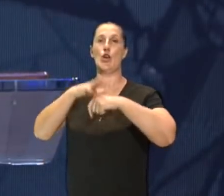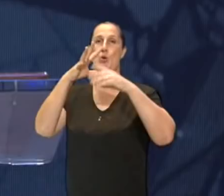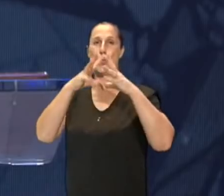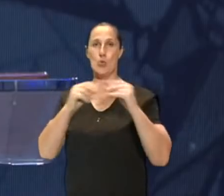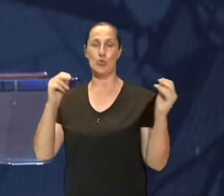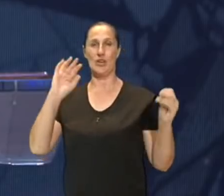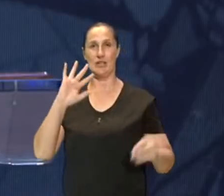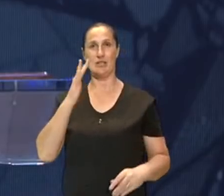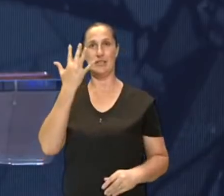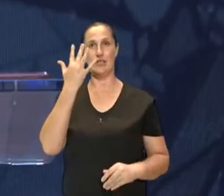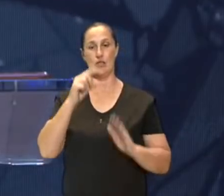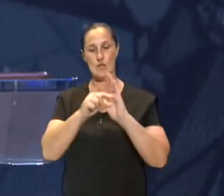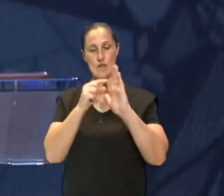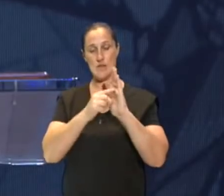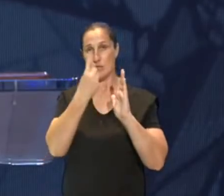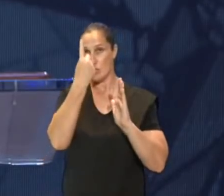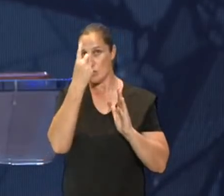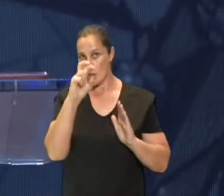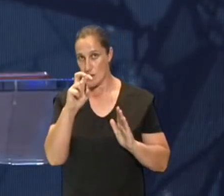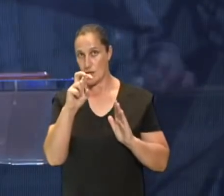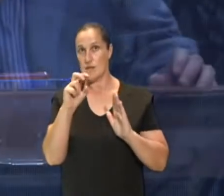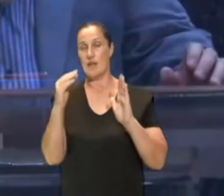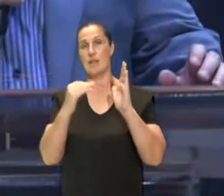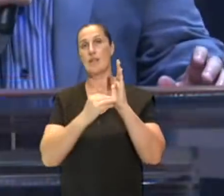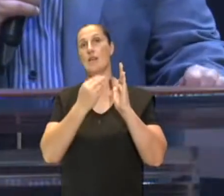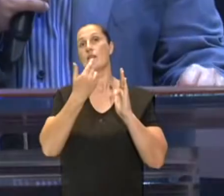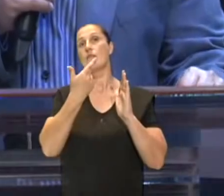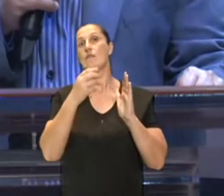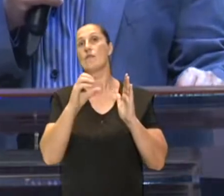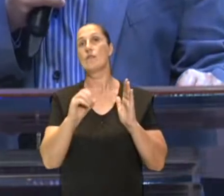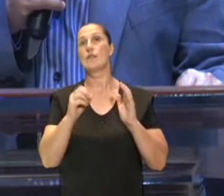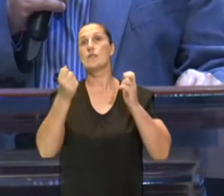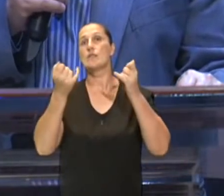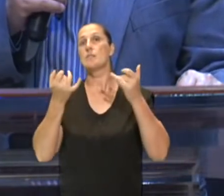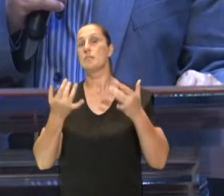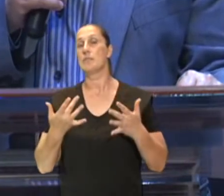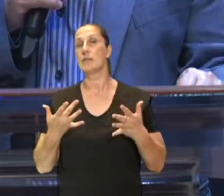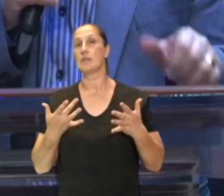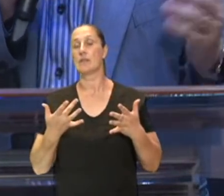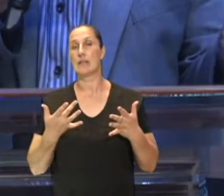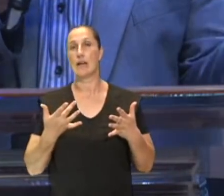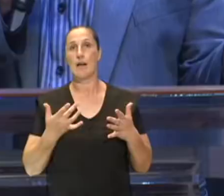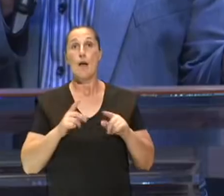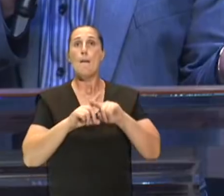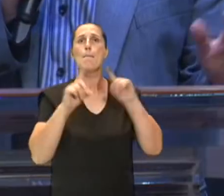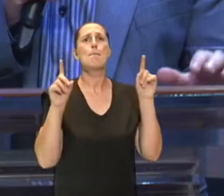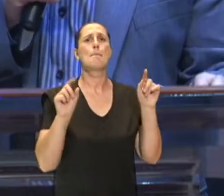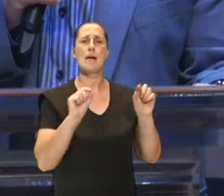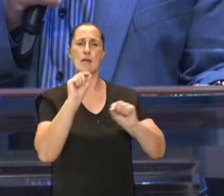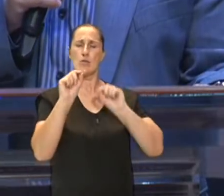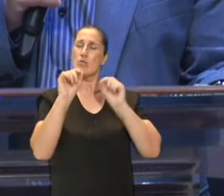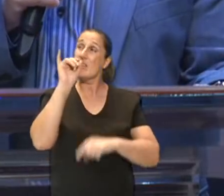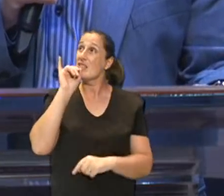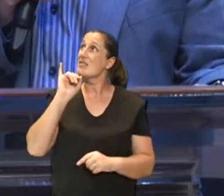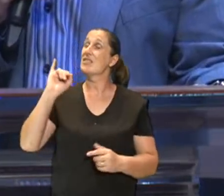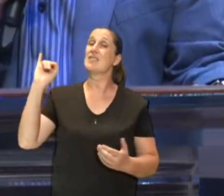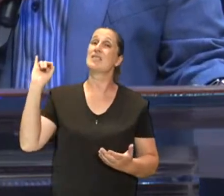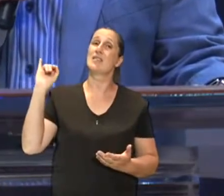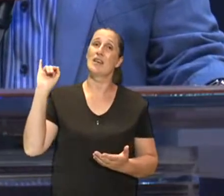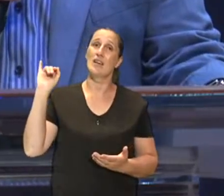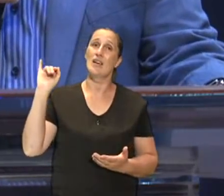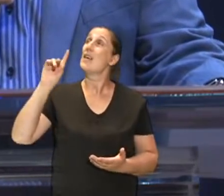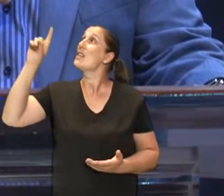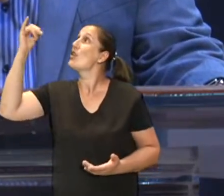nos versículos 15 e 20 do capítulo 38, a palavra de Deus diz assim, mas que posso dizer? Ele